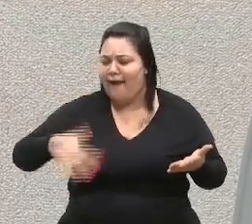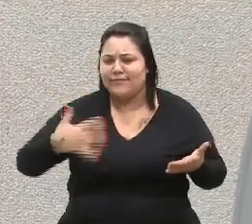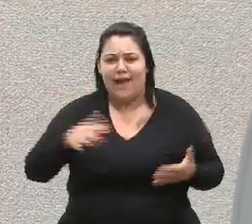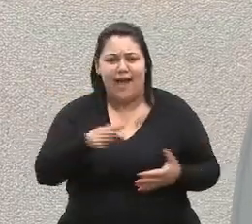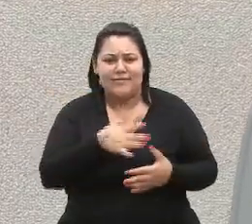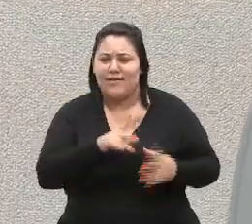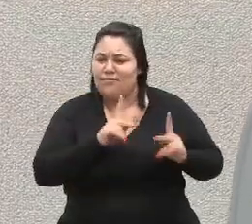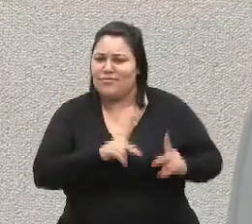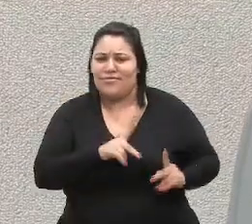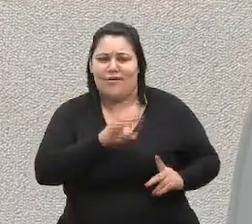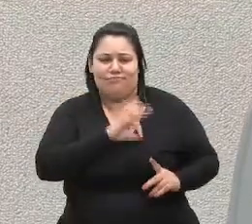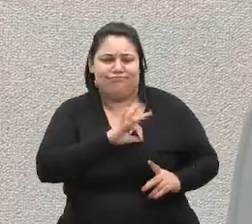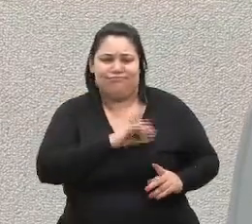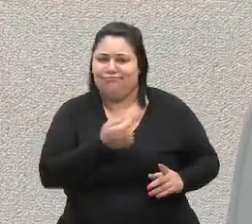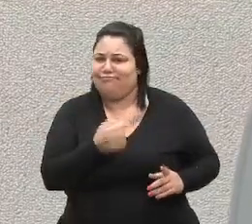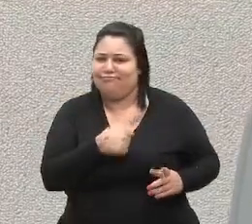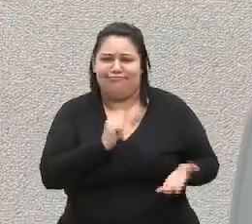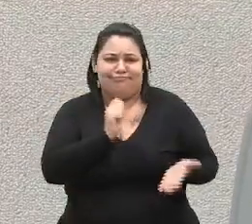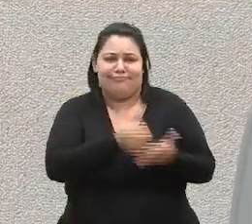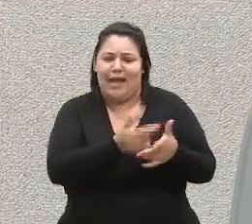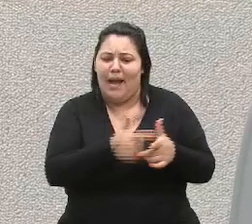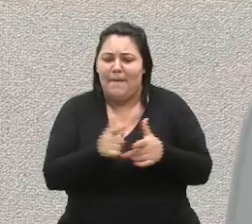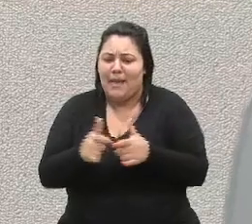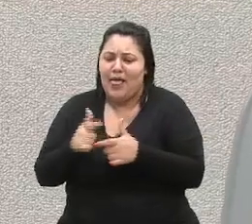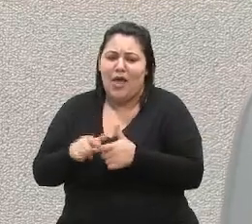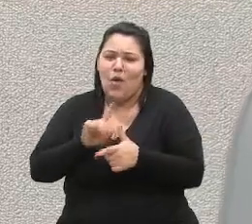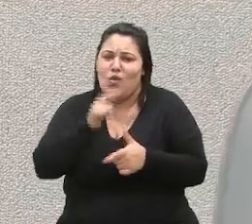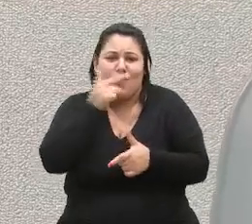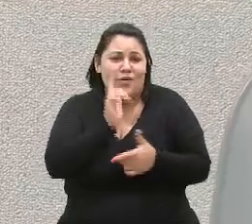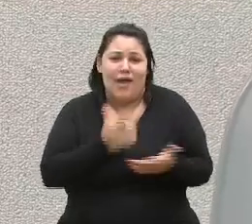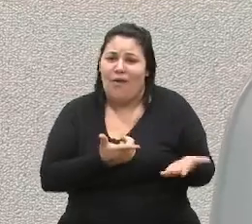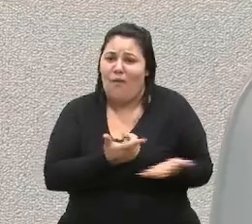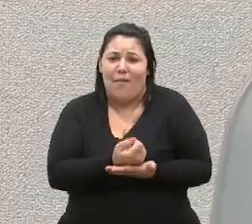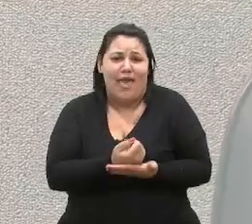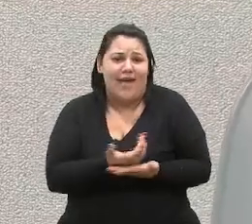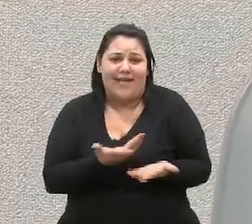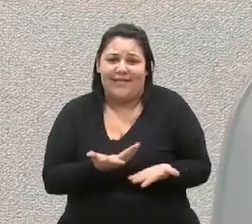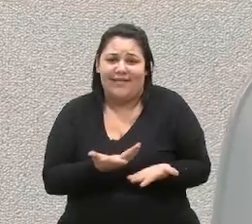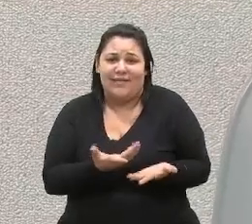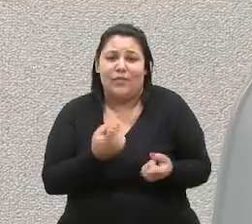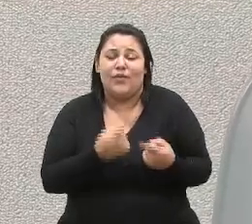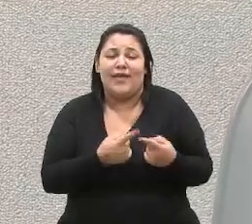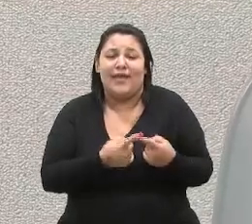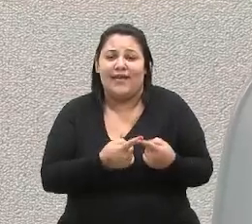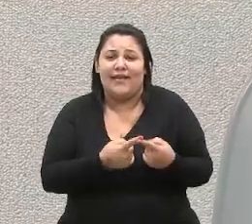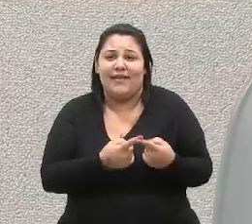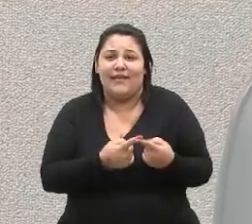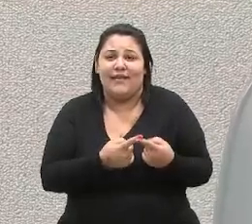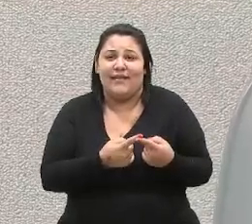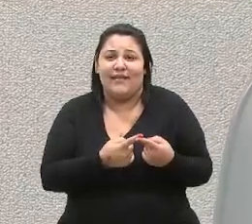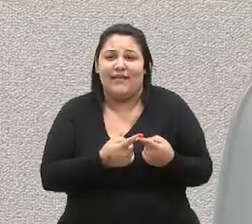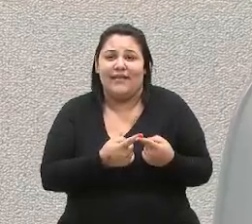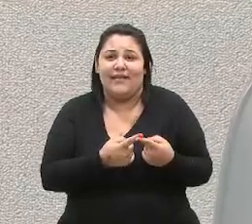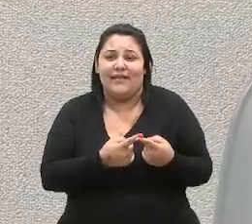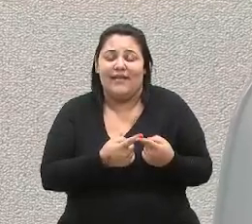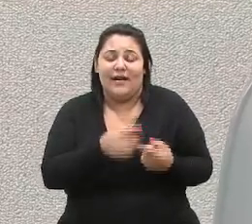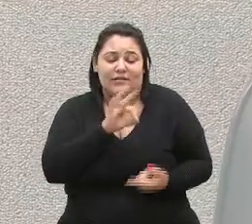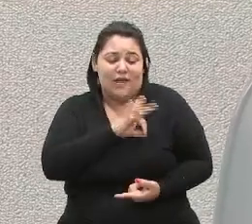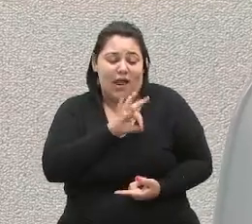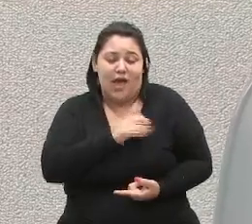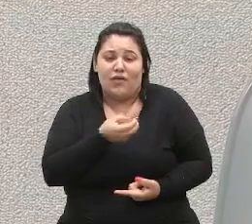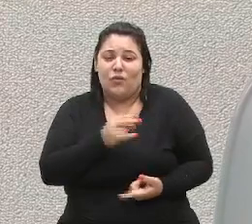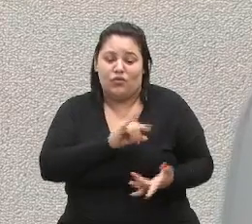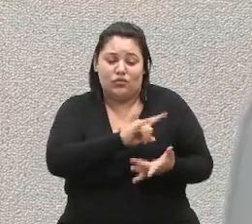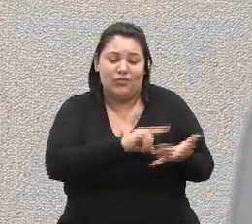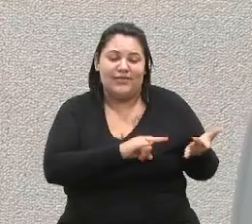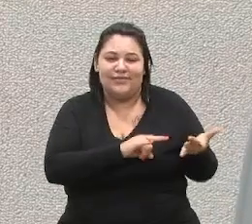para pagar a prestação ou não consegue comprar porque aquilo que é a renda ou a sua